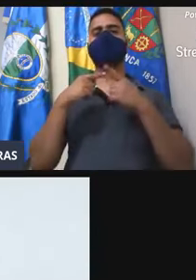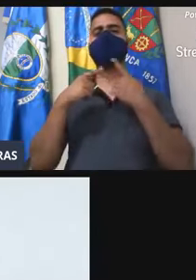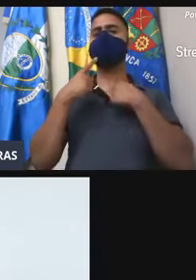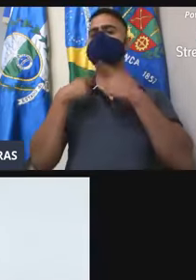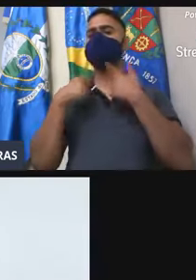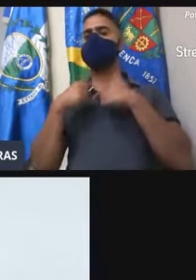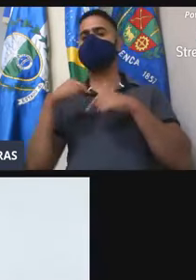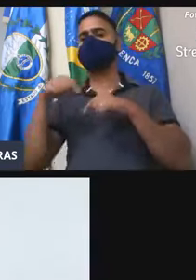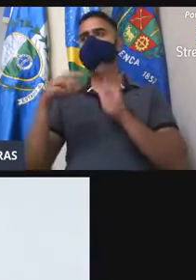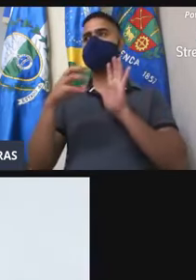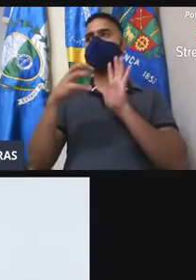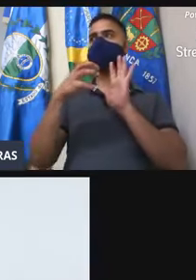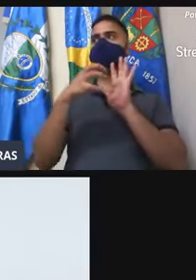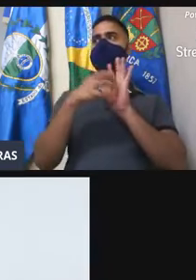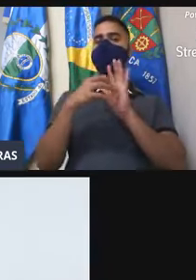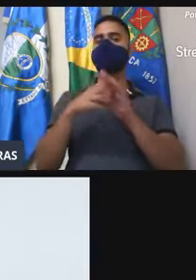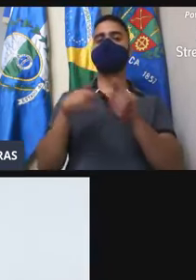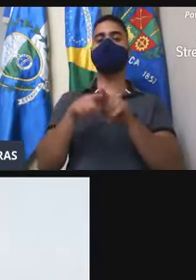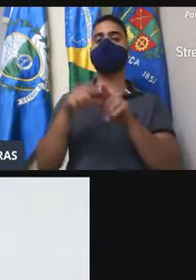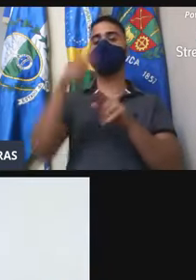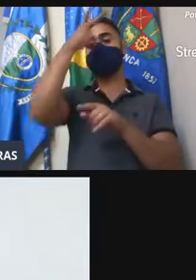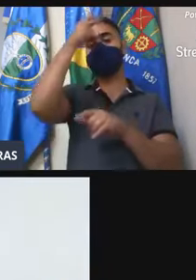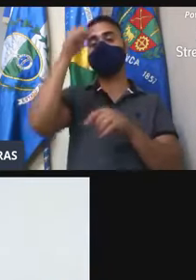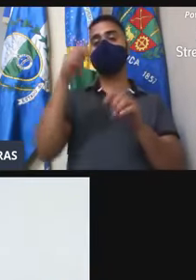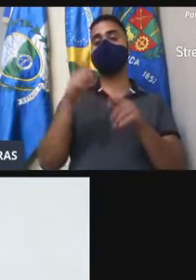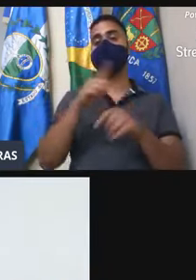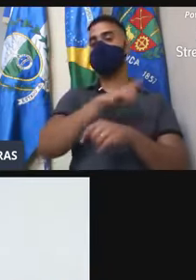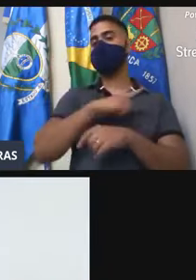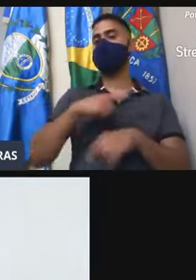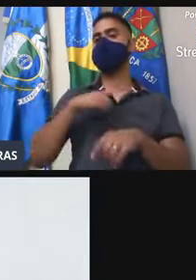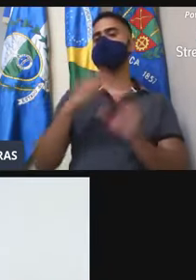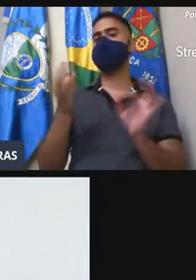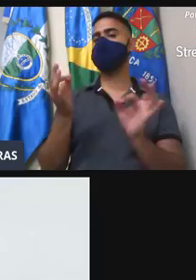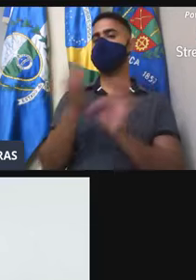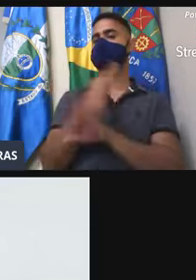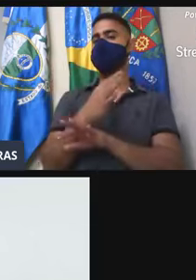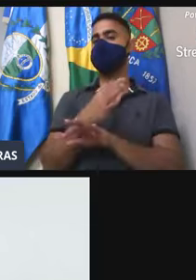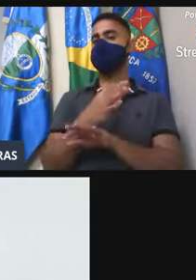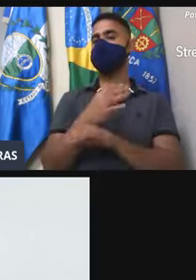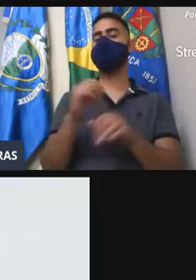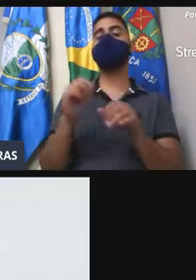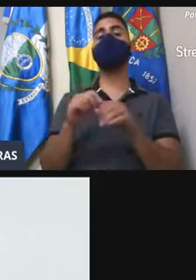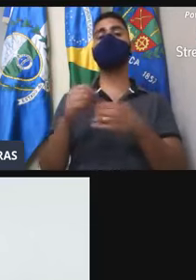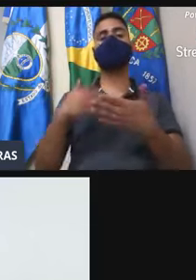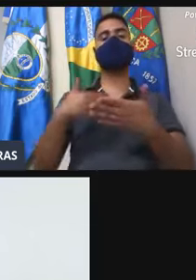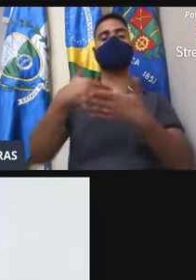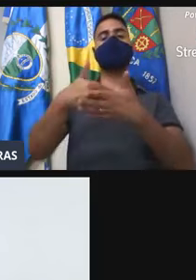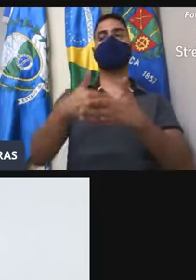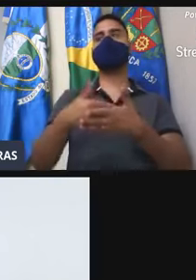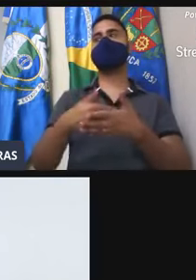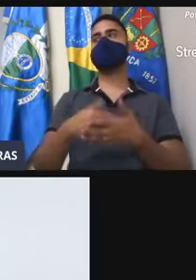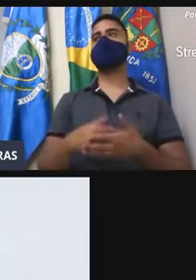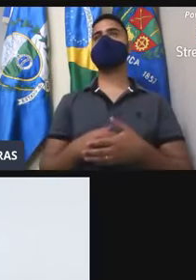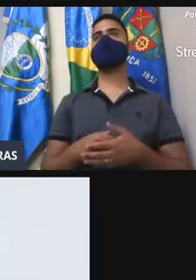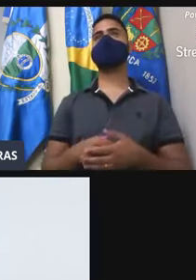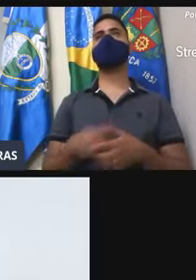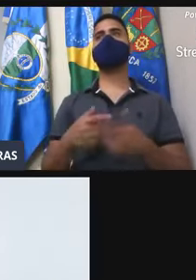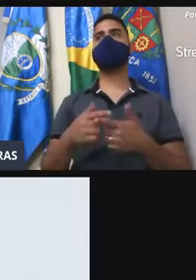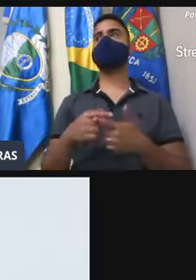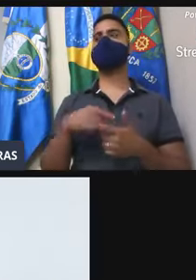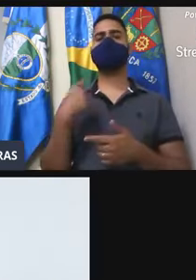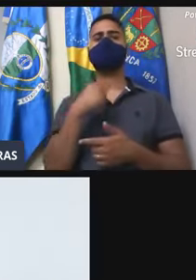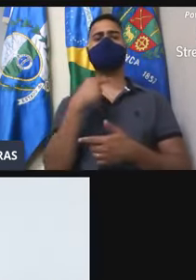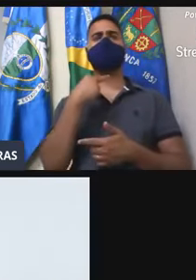casa e o prefeito e o governo vai estar preparado para enfrentar isso, Silvio, porque não